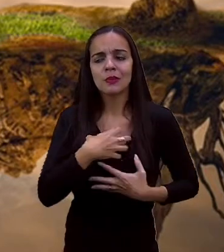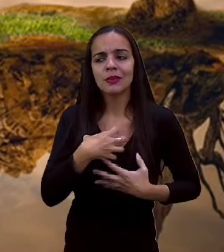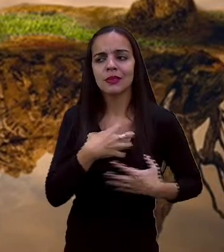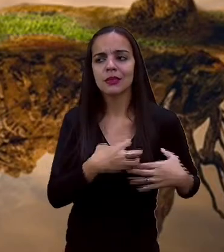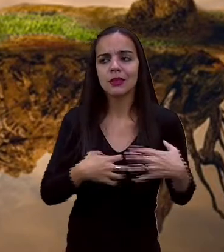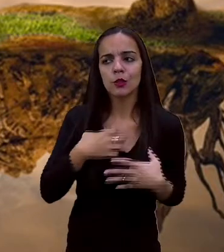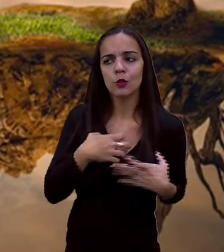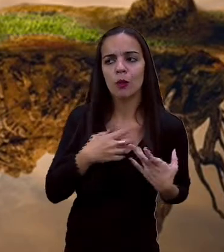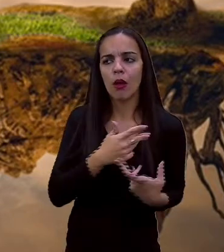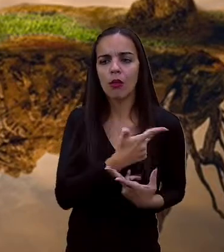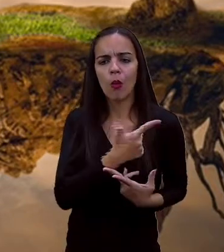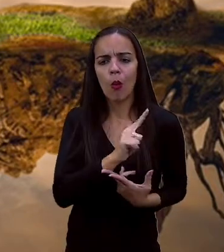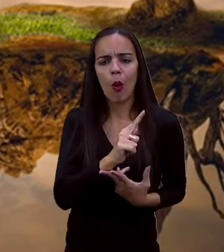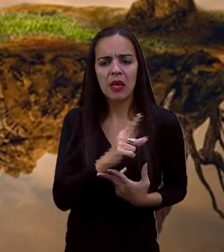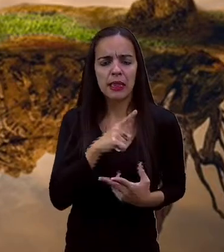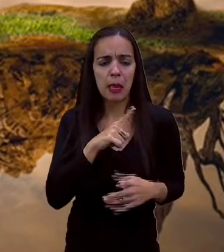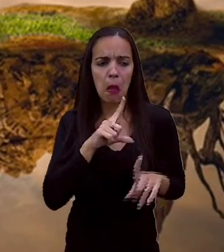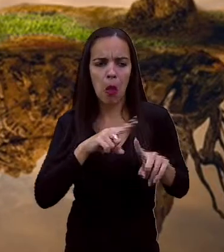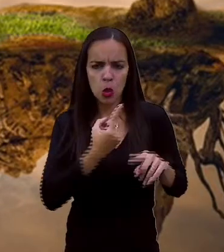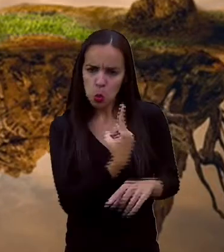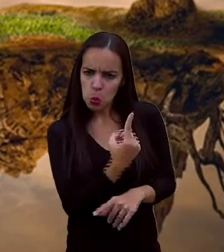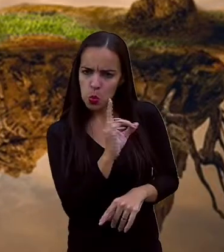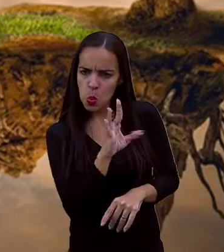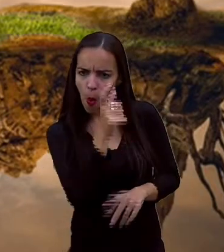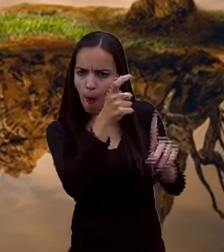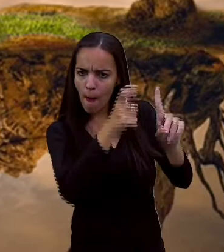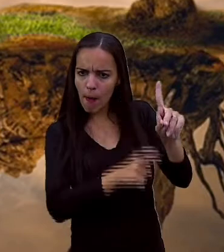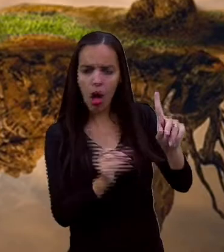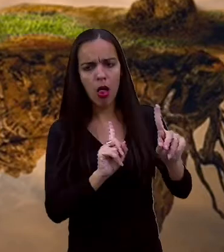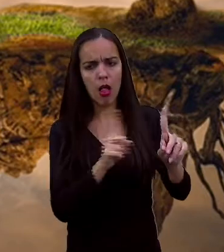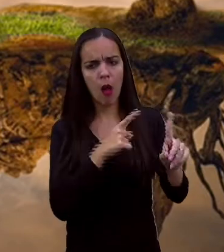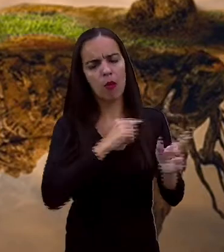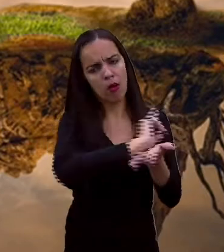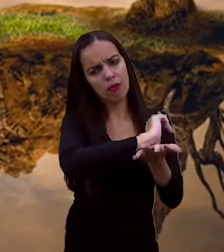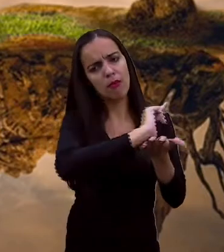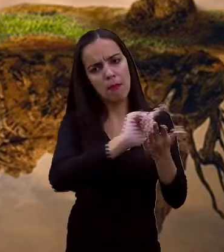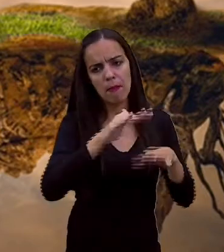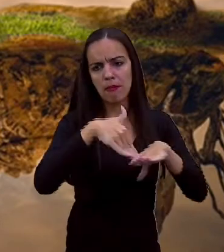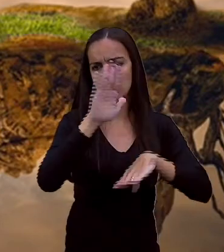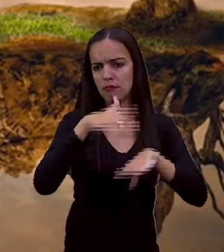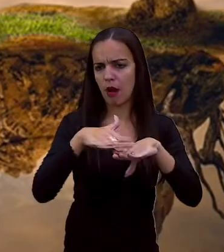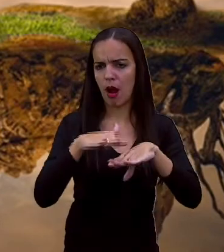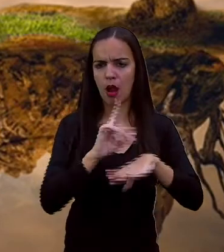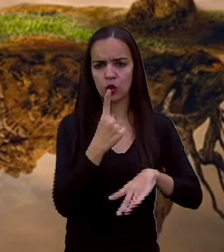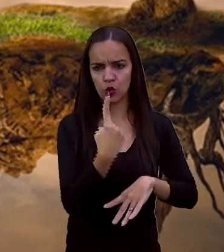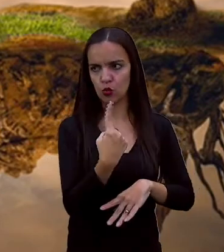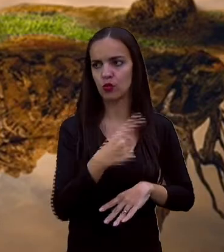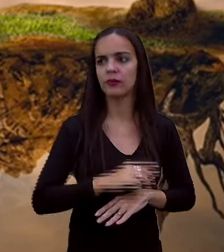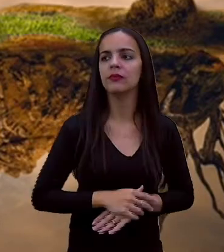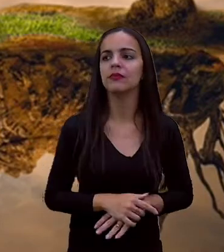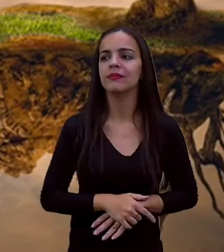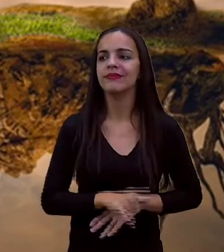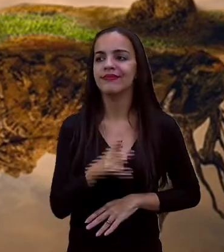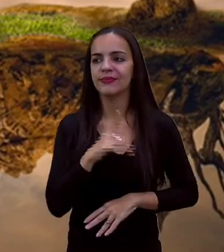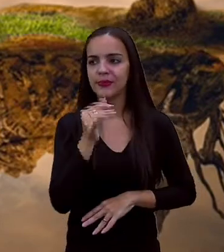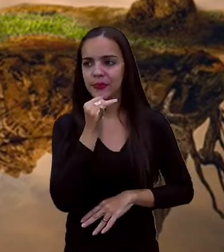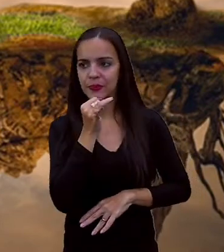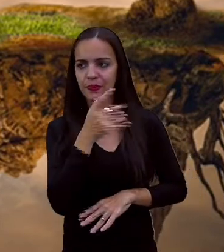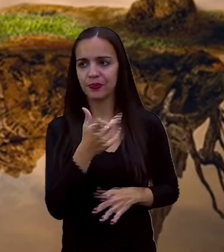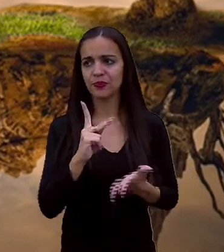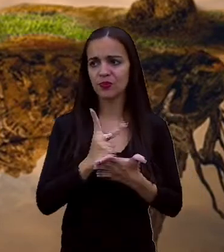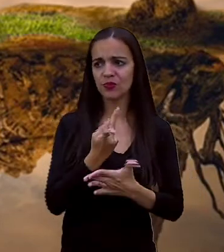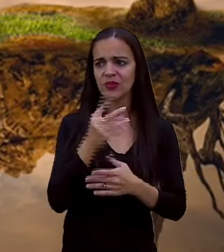um ou mais personagens. No entanto, o seu foco não está nos fatos externos que